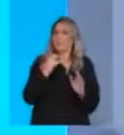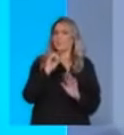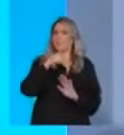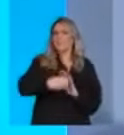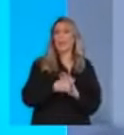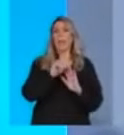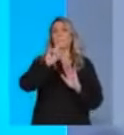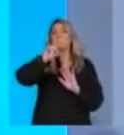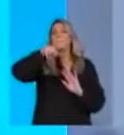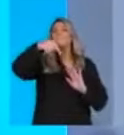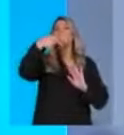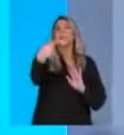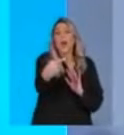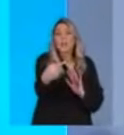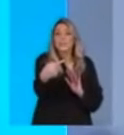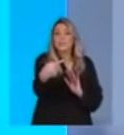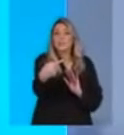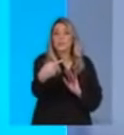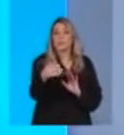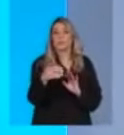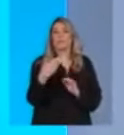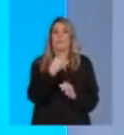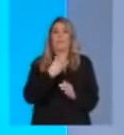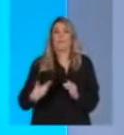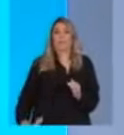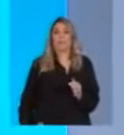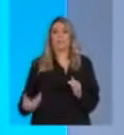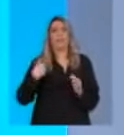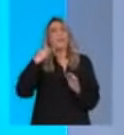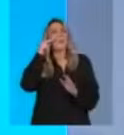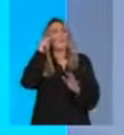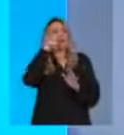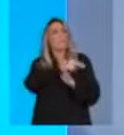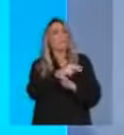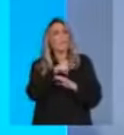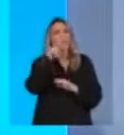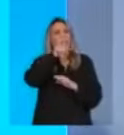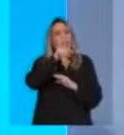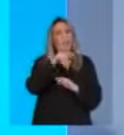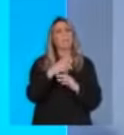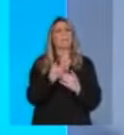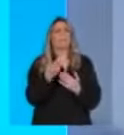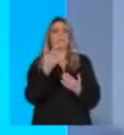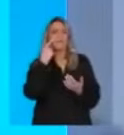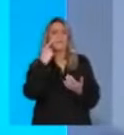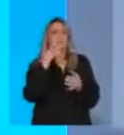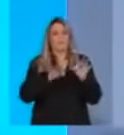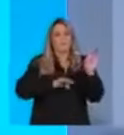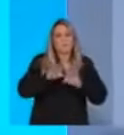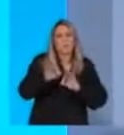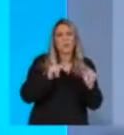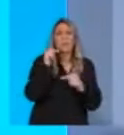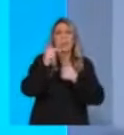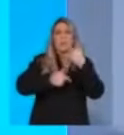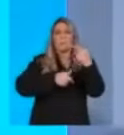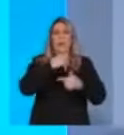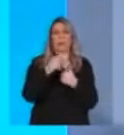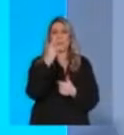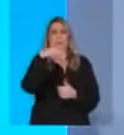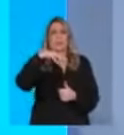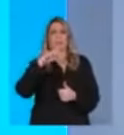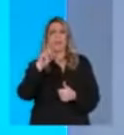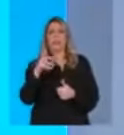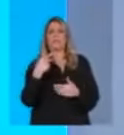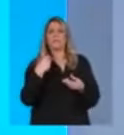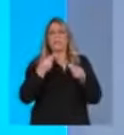pro próximo é pra próxima estão isso E aí quando eu vi o programa do candidato Pedro Paulo e quando eu vi o trabalho entregue